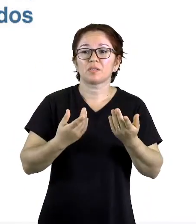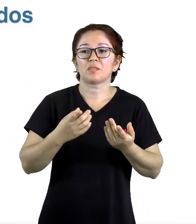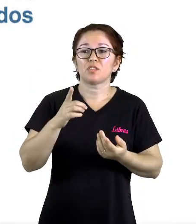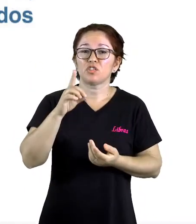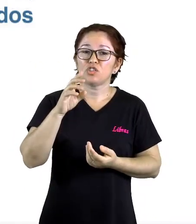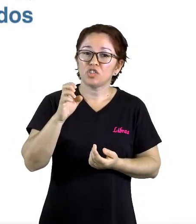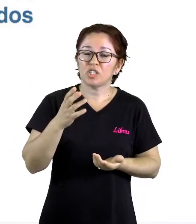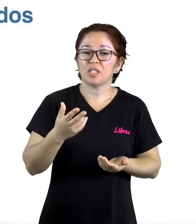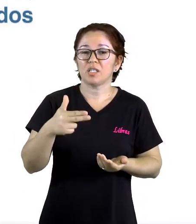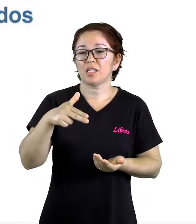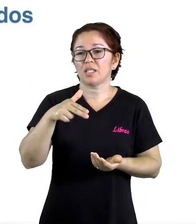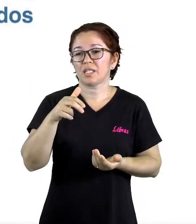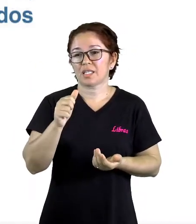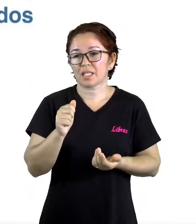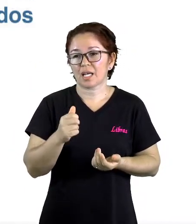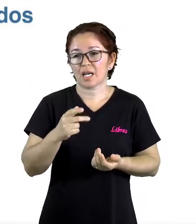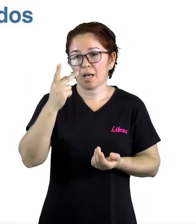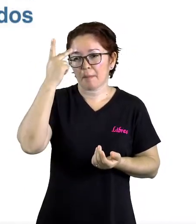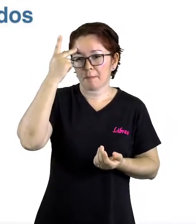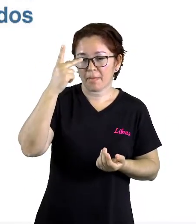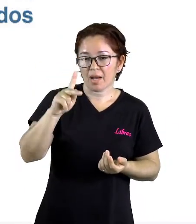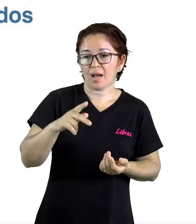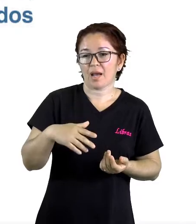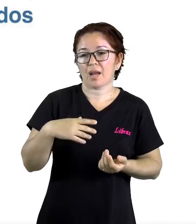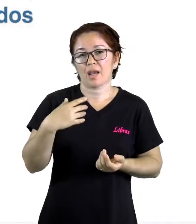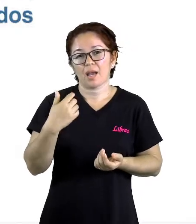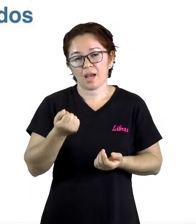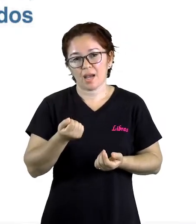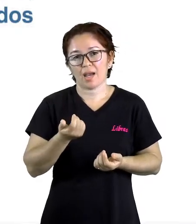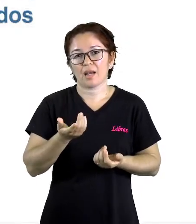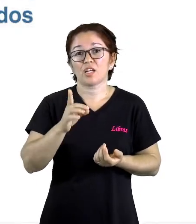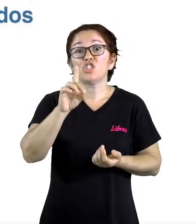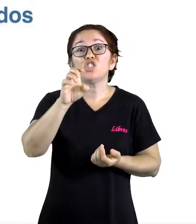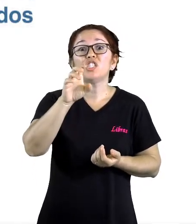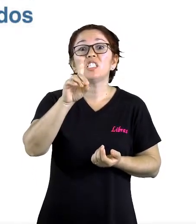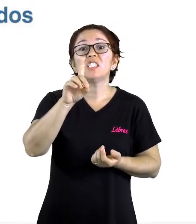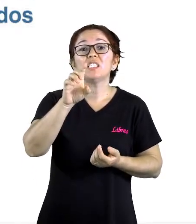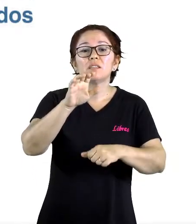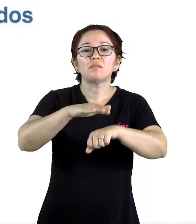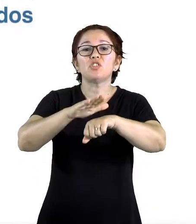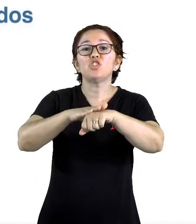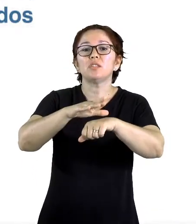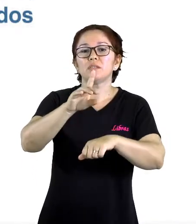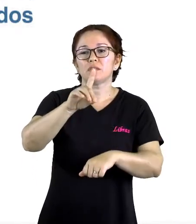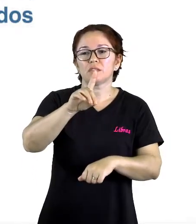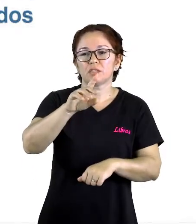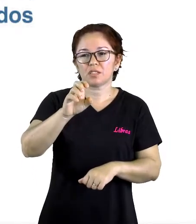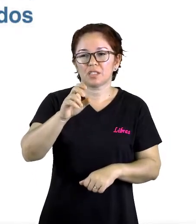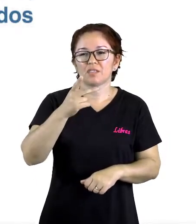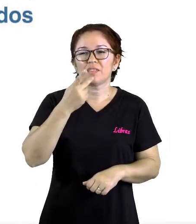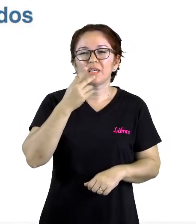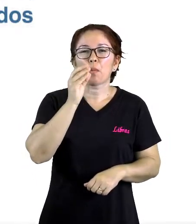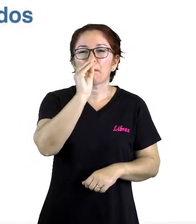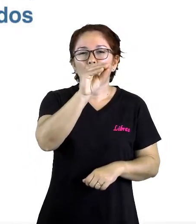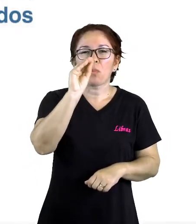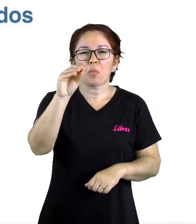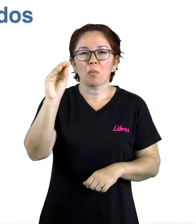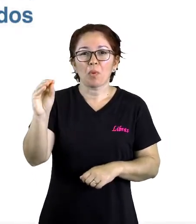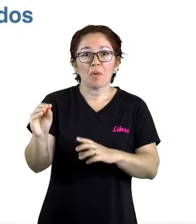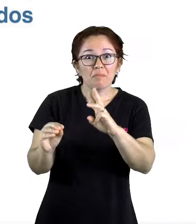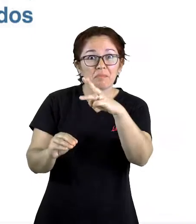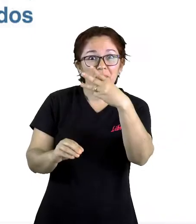na, para, a. O de, observem que o de ele repetiu 3 vezes no texto, mas eu